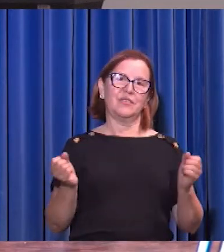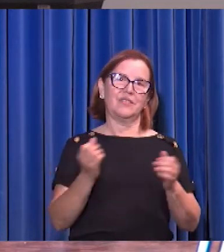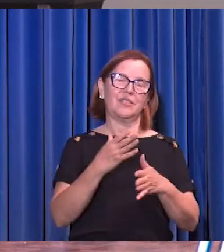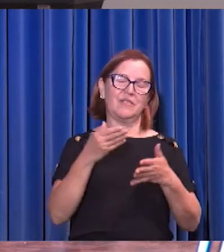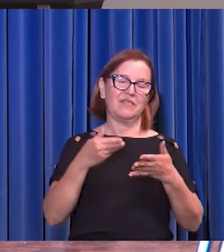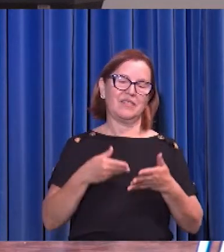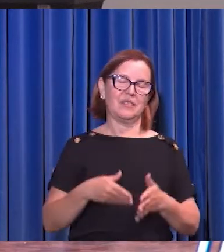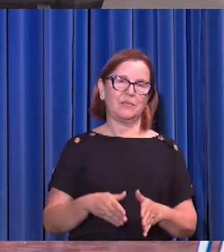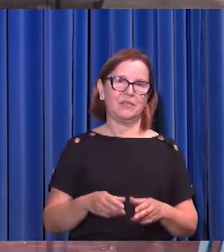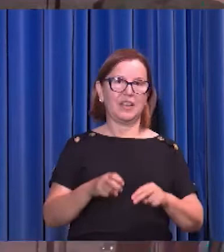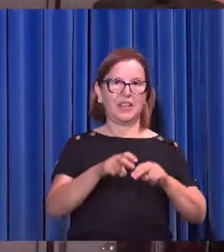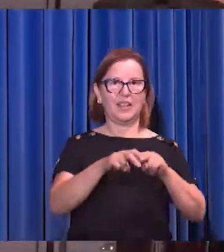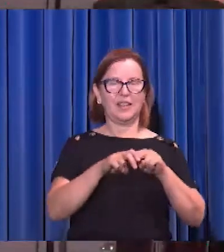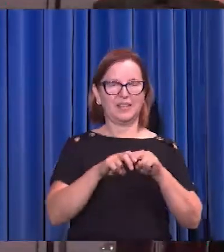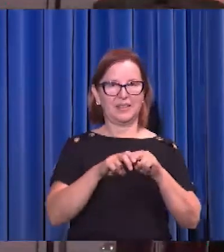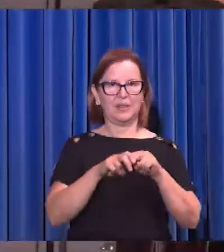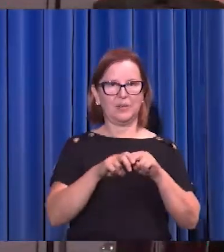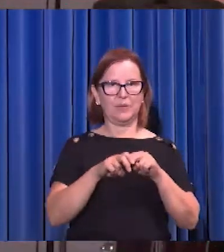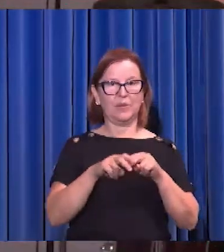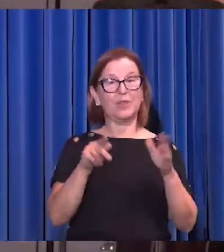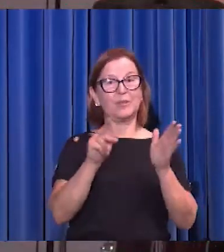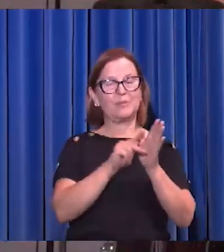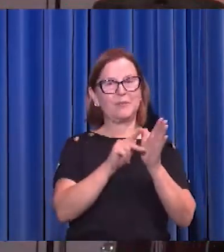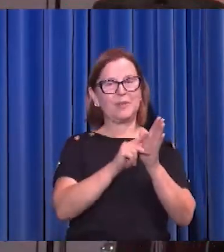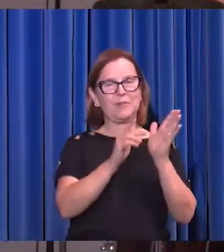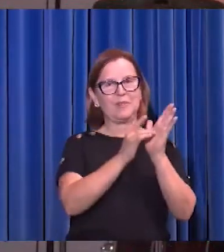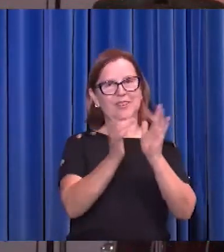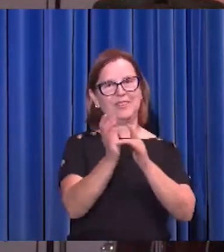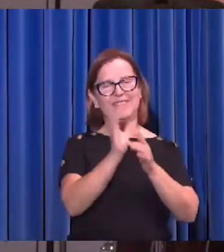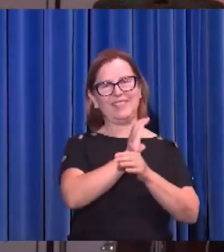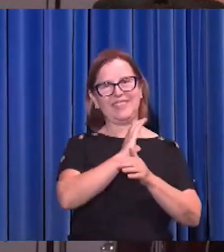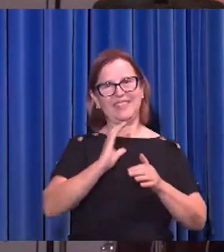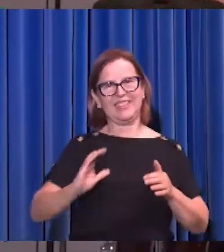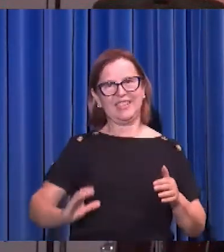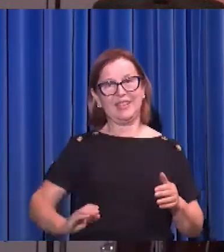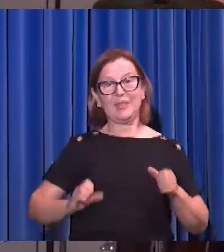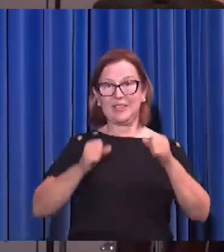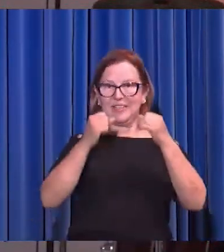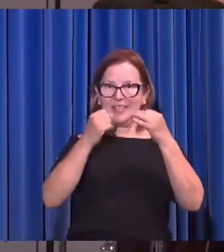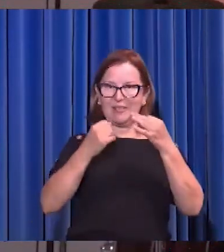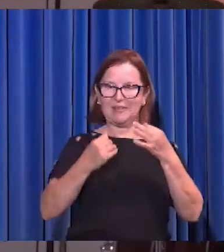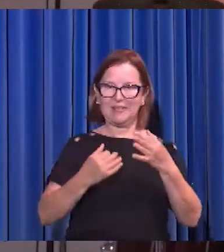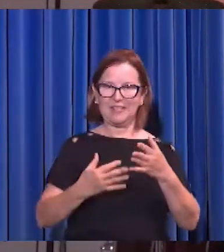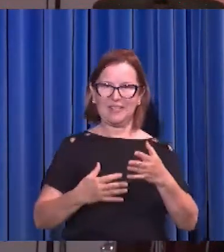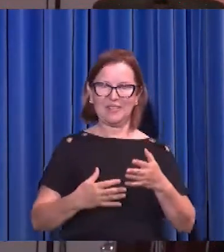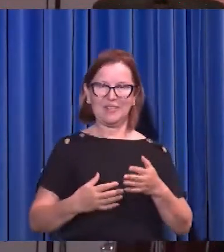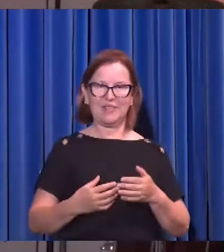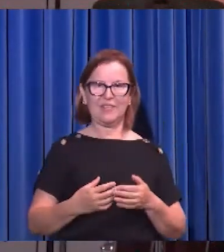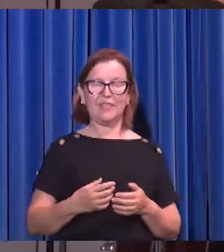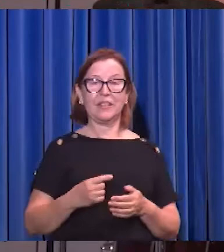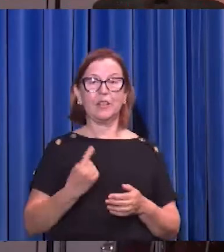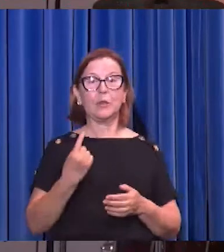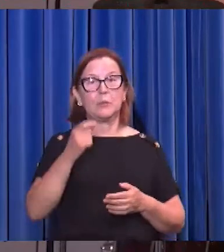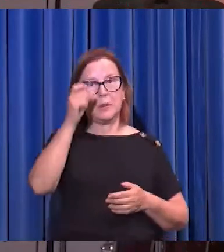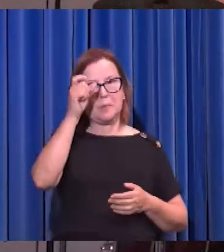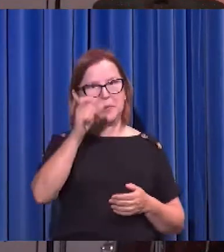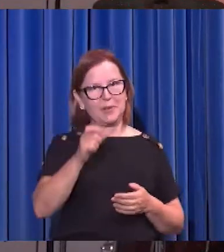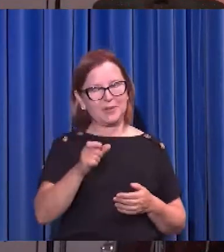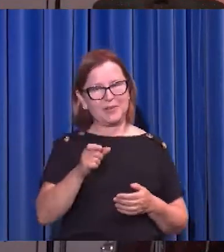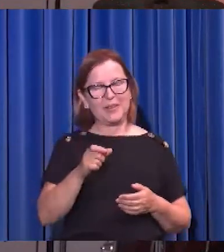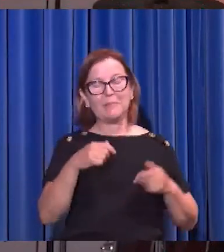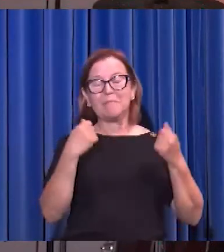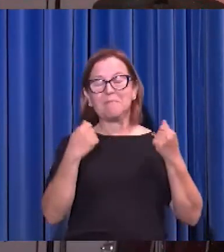A razão pela qual o próprio Jesus Cristo explicou que uma pessoa precisa nascer do